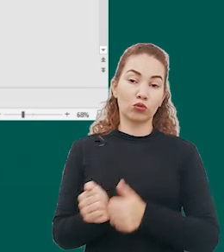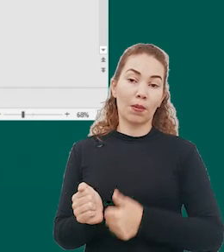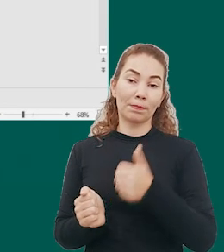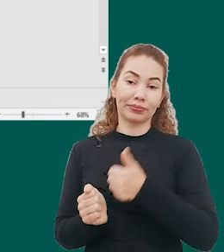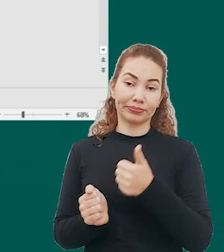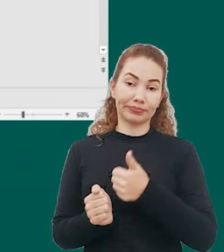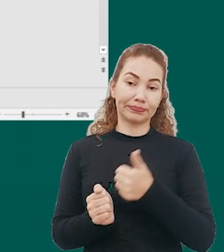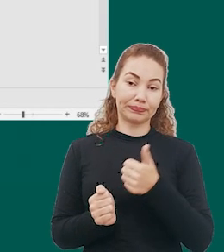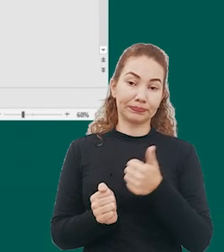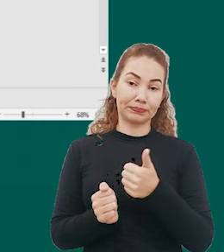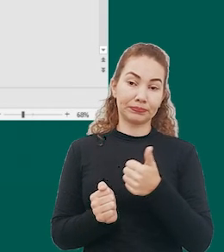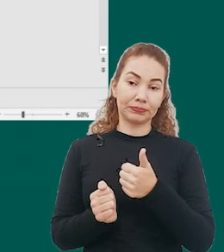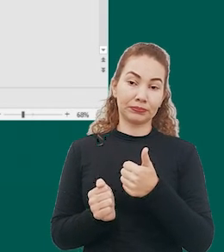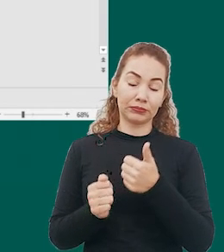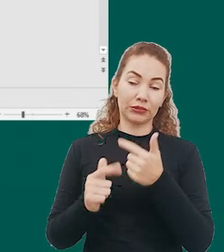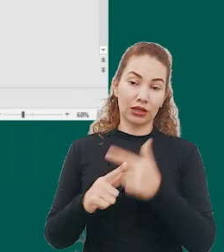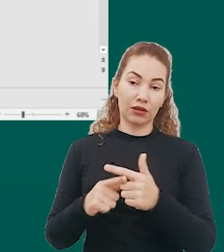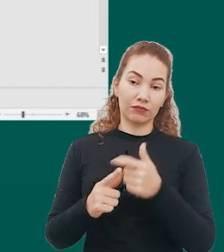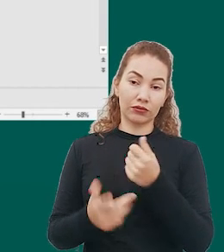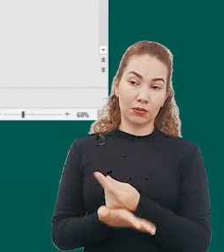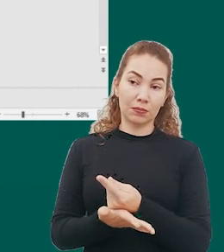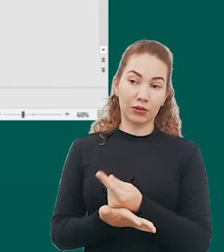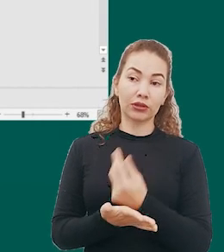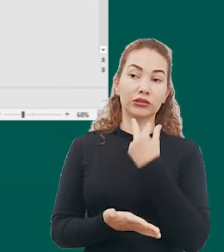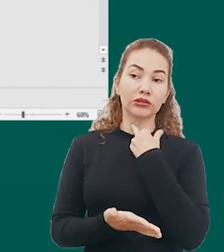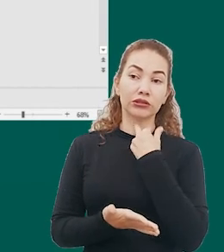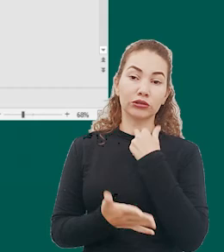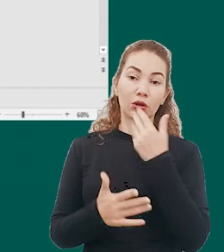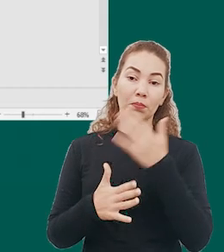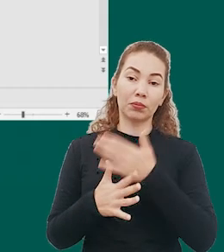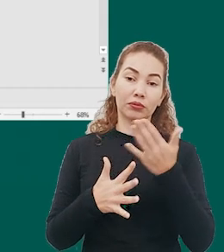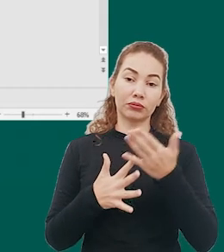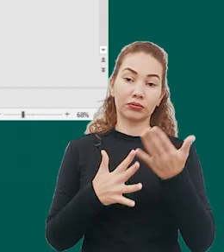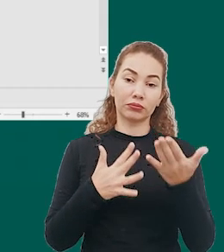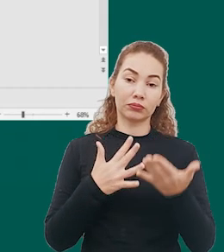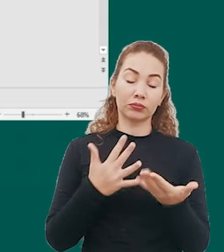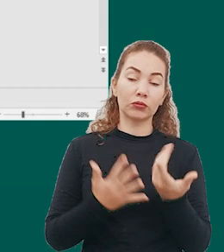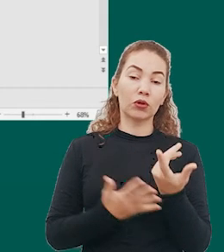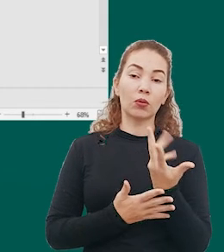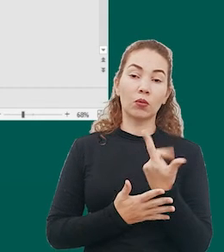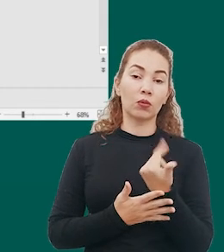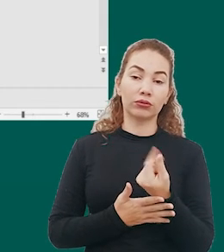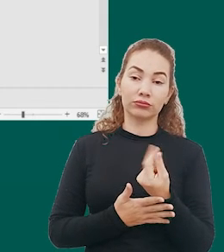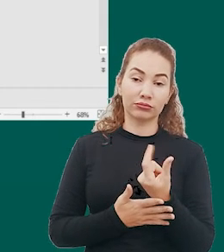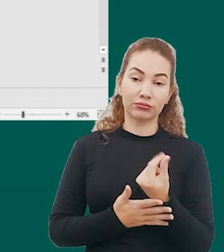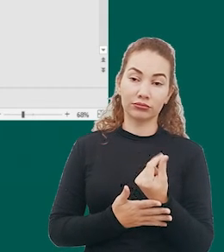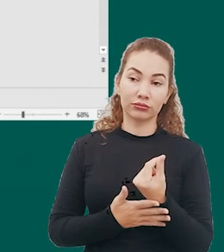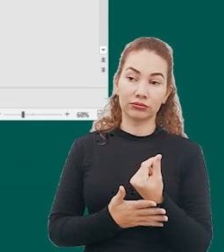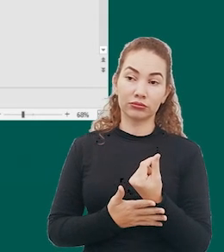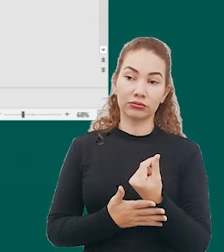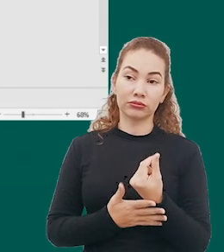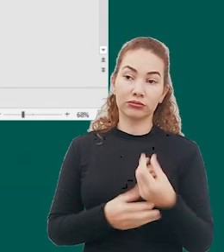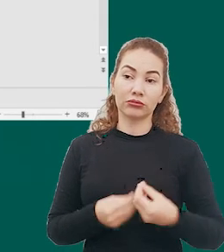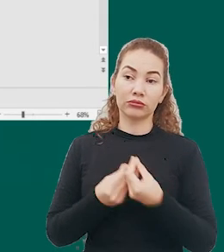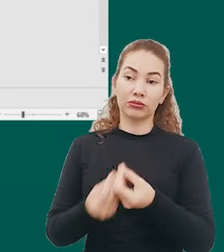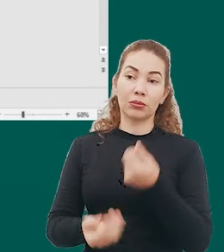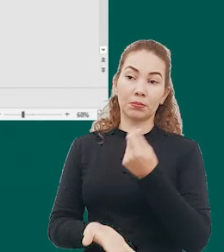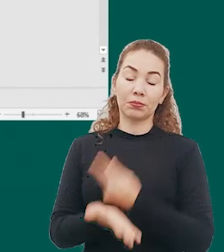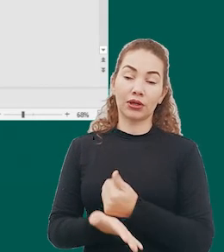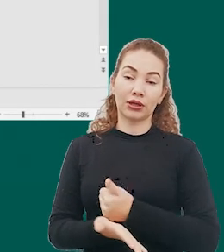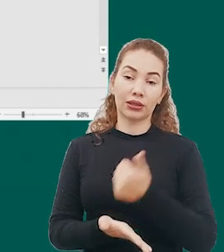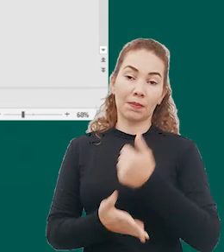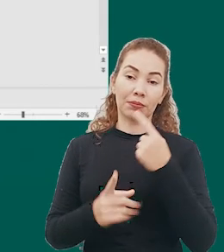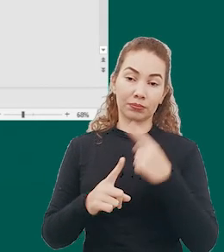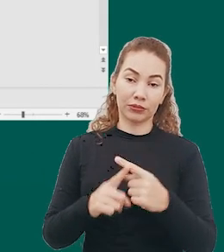parcela, certo? Então, nós não podemos parcelar o valor da doação. O valor da doação é pago na